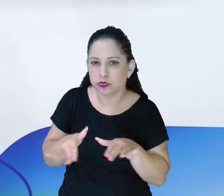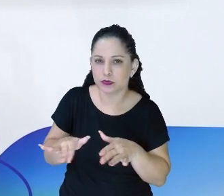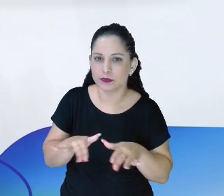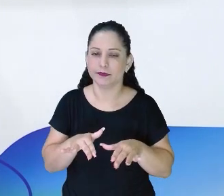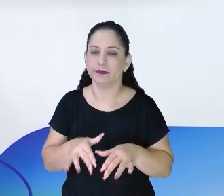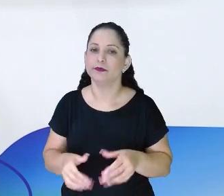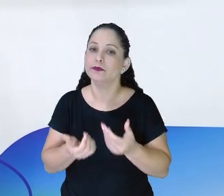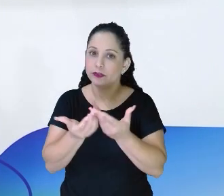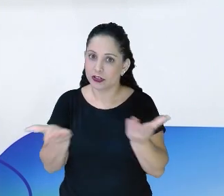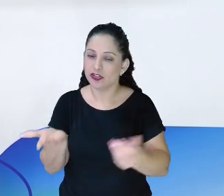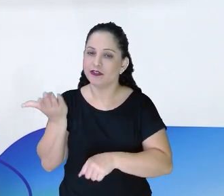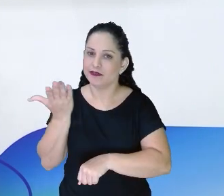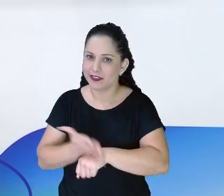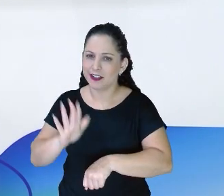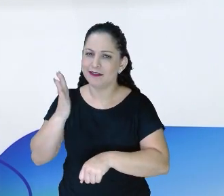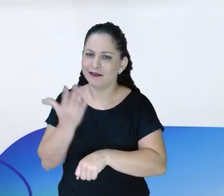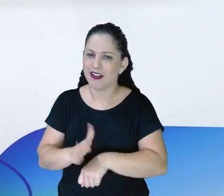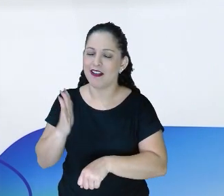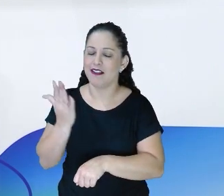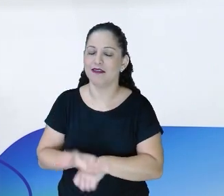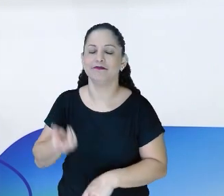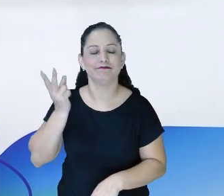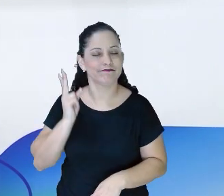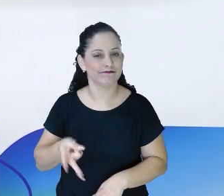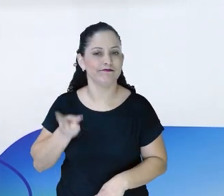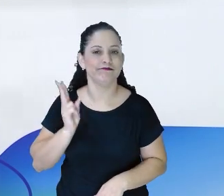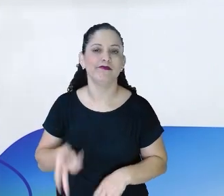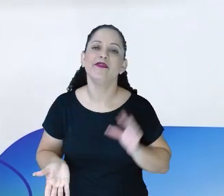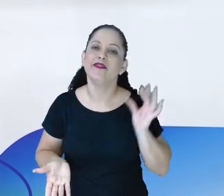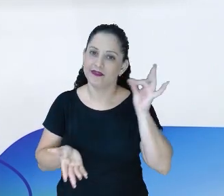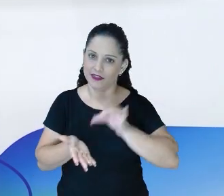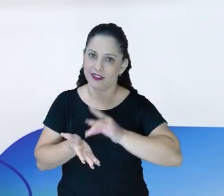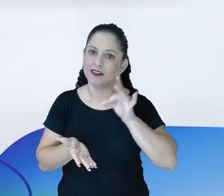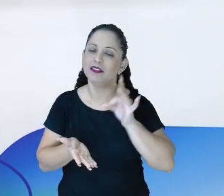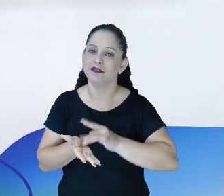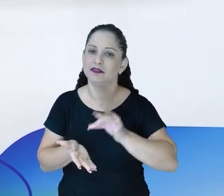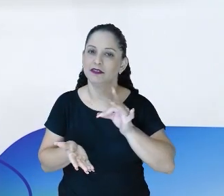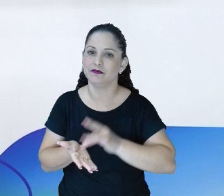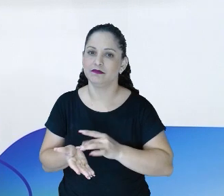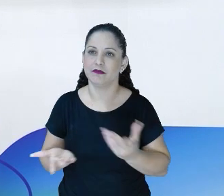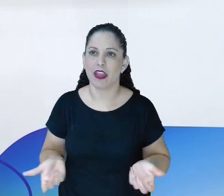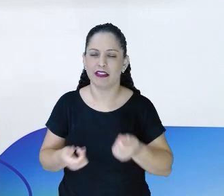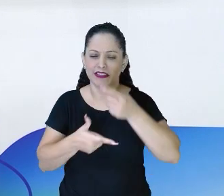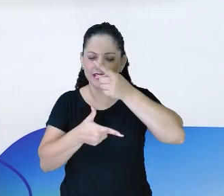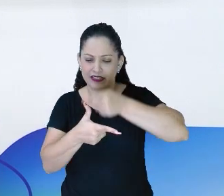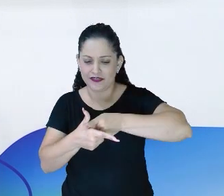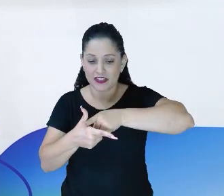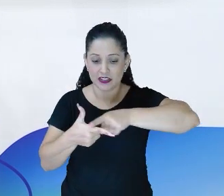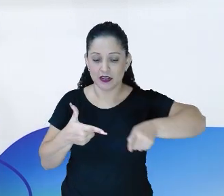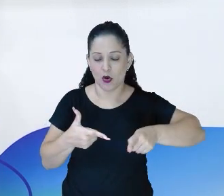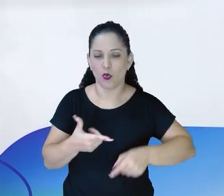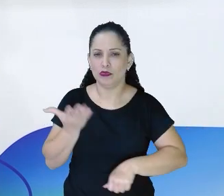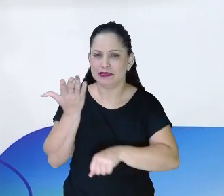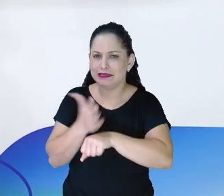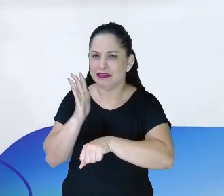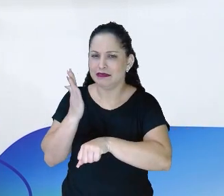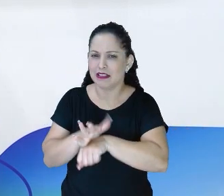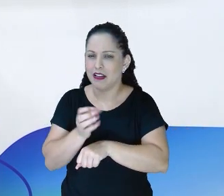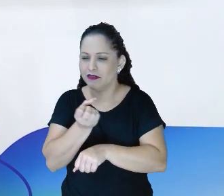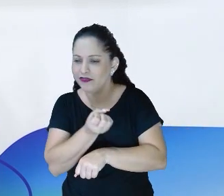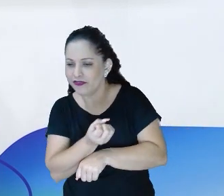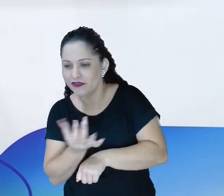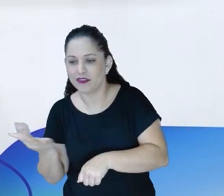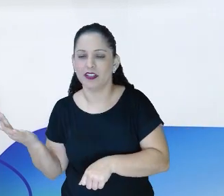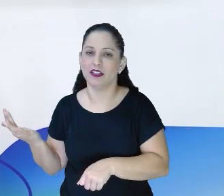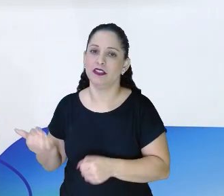precisam treinar todas as operações, isso é verdade. Numa divisão, a gente testa várias operações. Se você